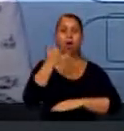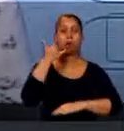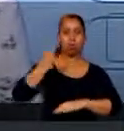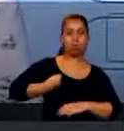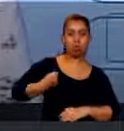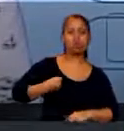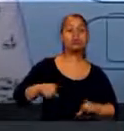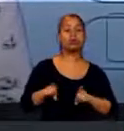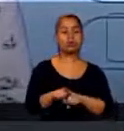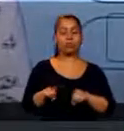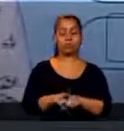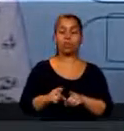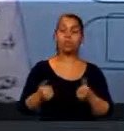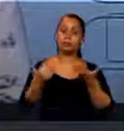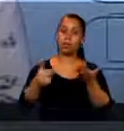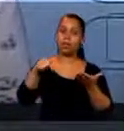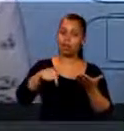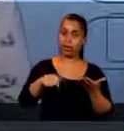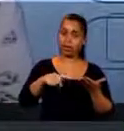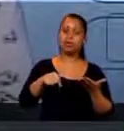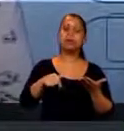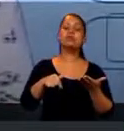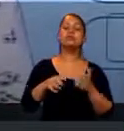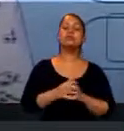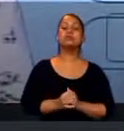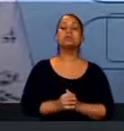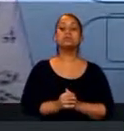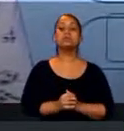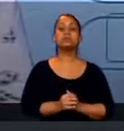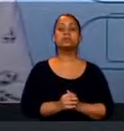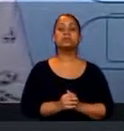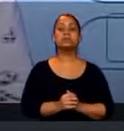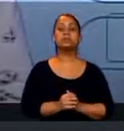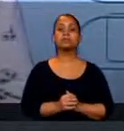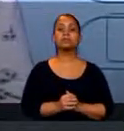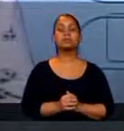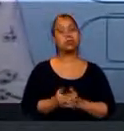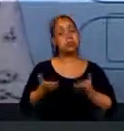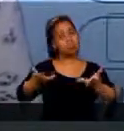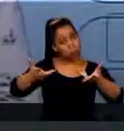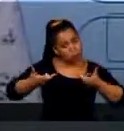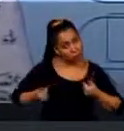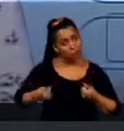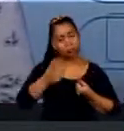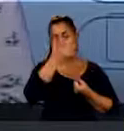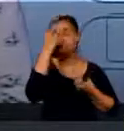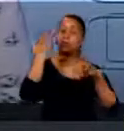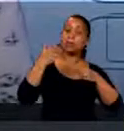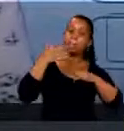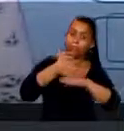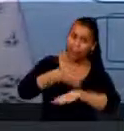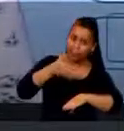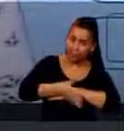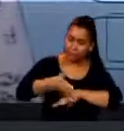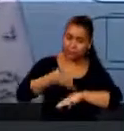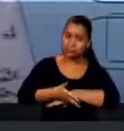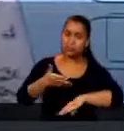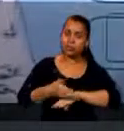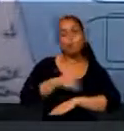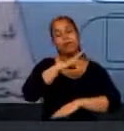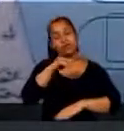do Paulo, a gente vai disponibilizar também aqui nos créditos do programa. E fica o convite para quem quiser, então,